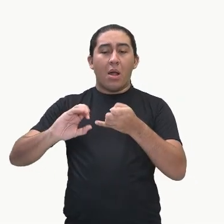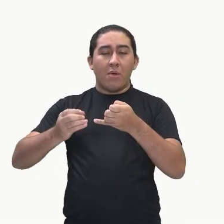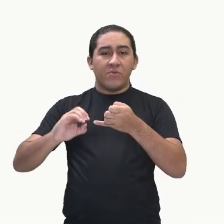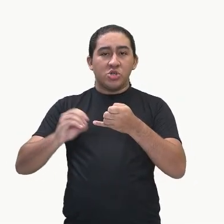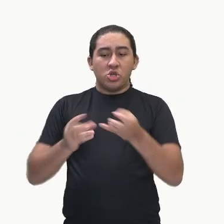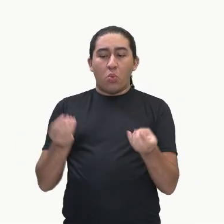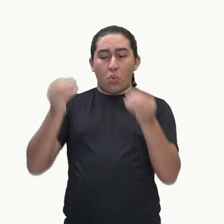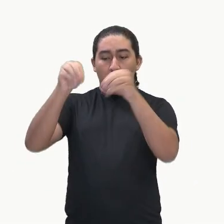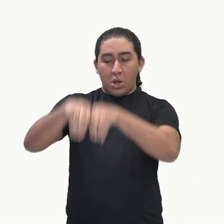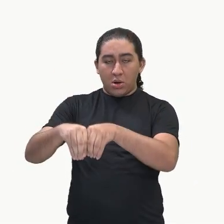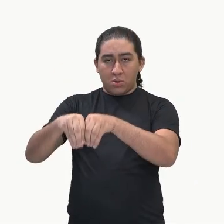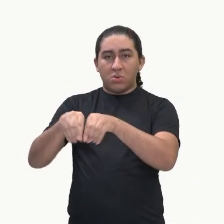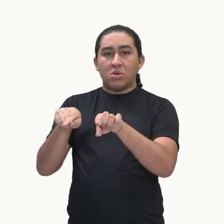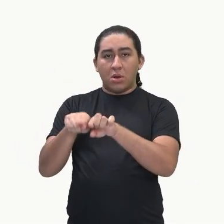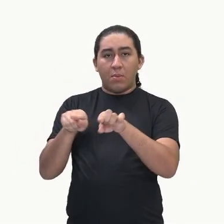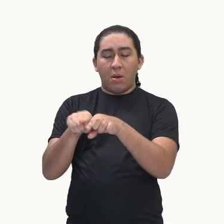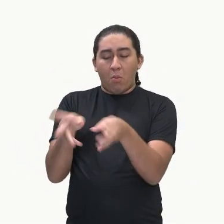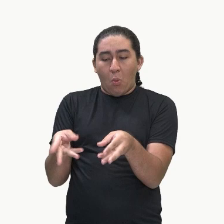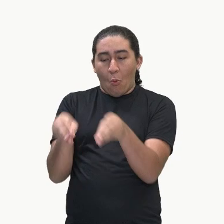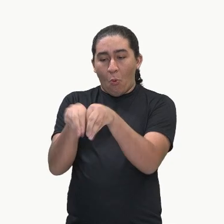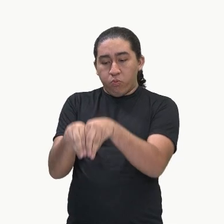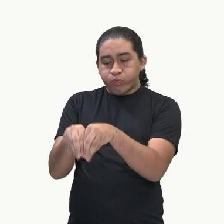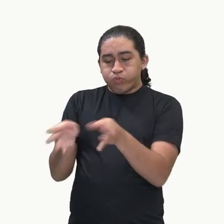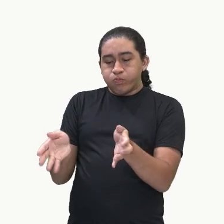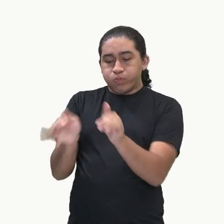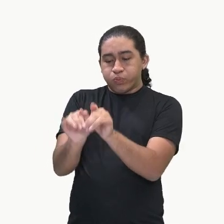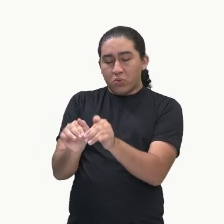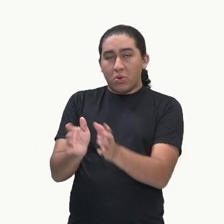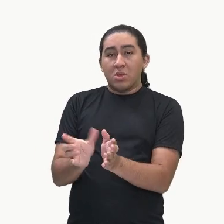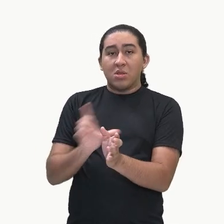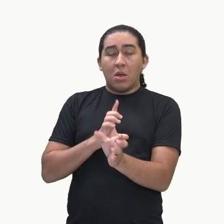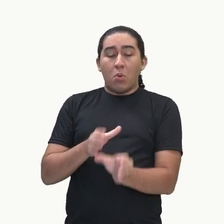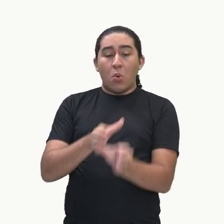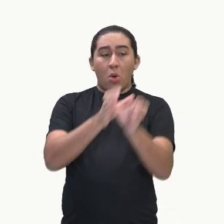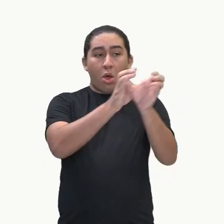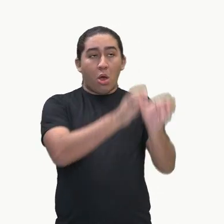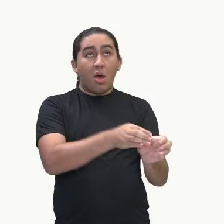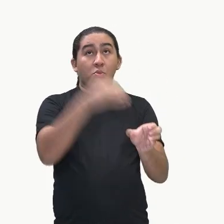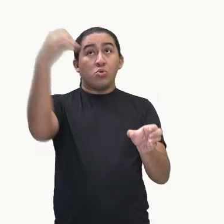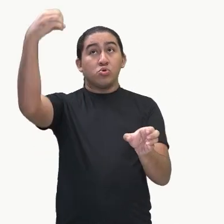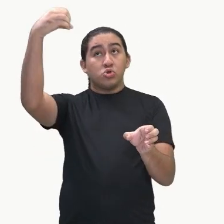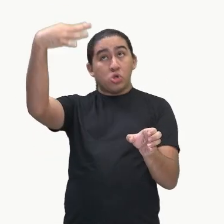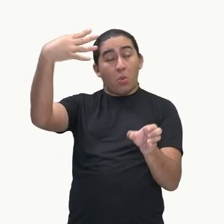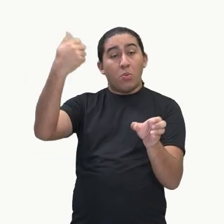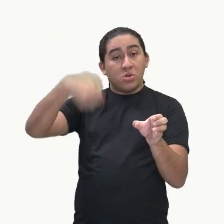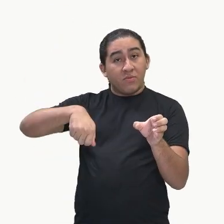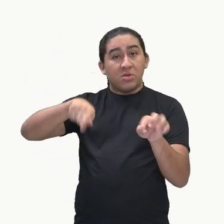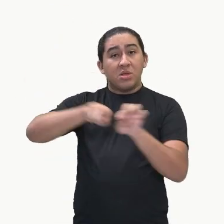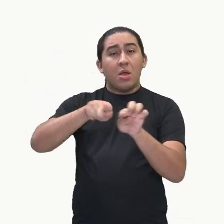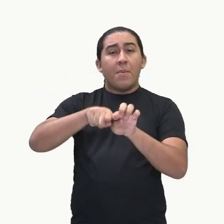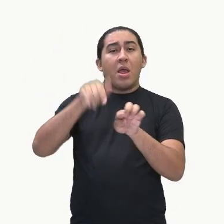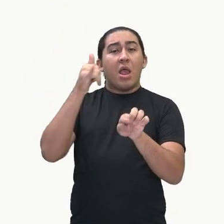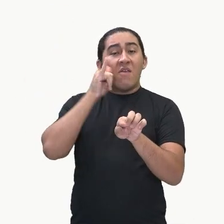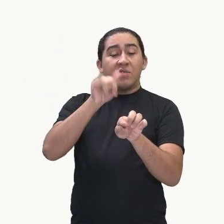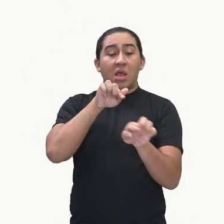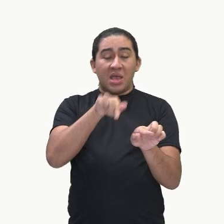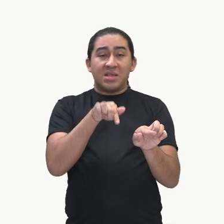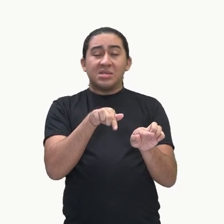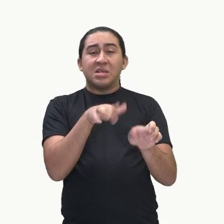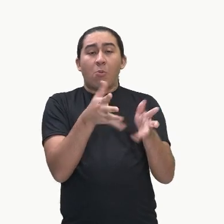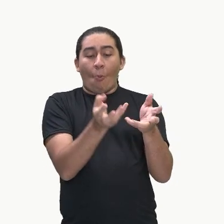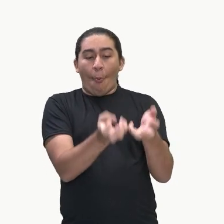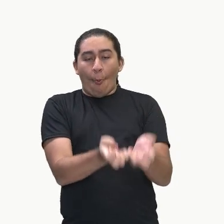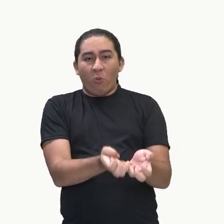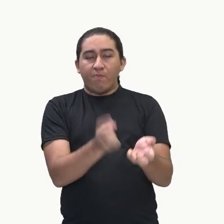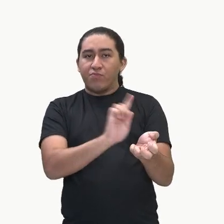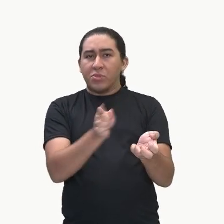seu feijão sobre o algodão, coloque o copo em um lugar iluminado e não deixe o algodão secar. Vá